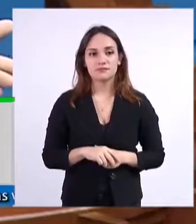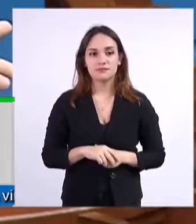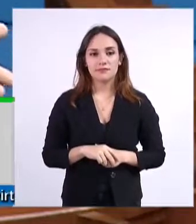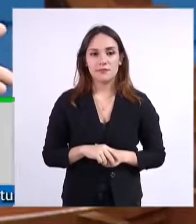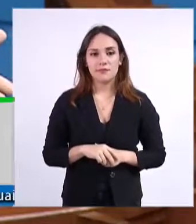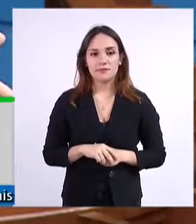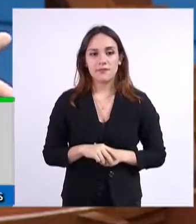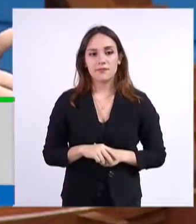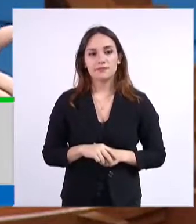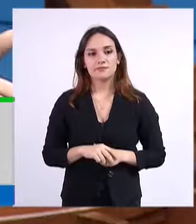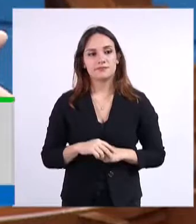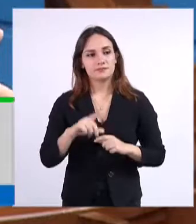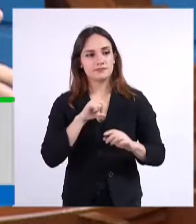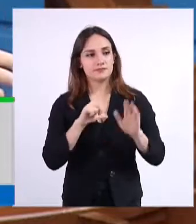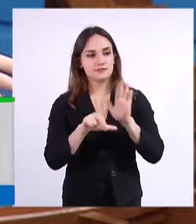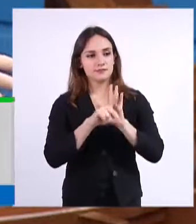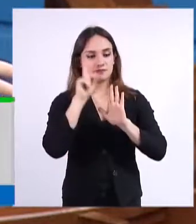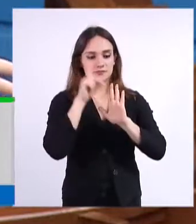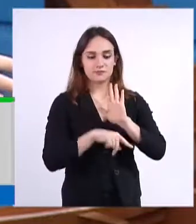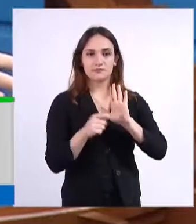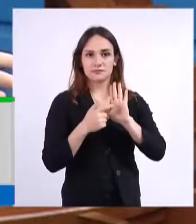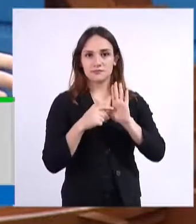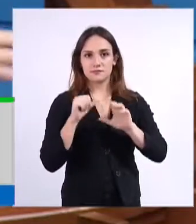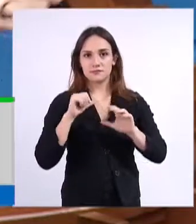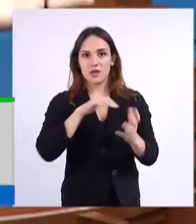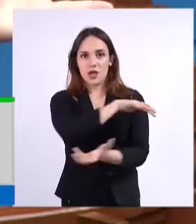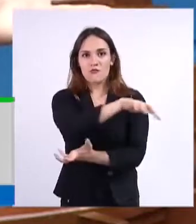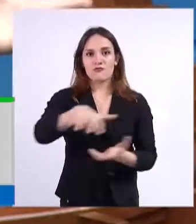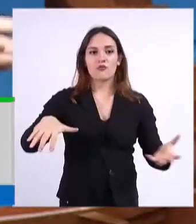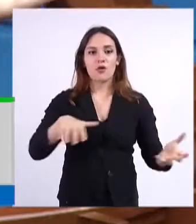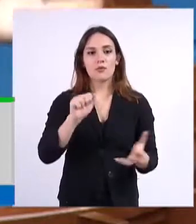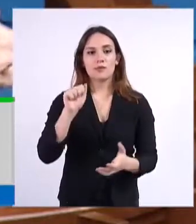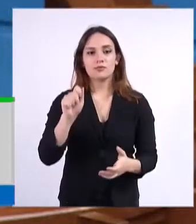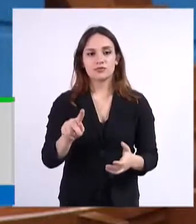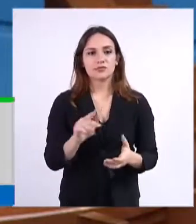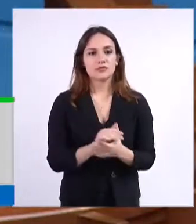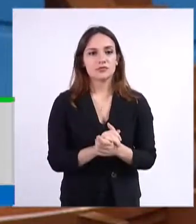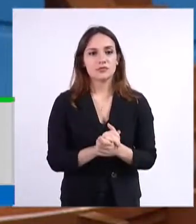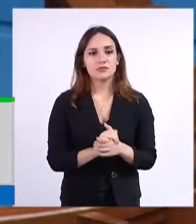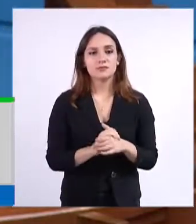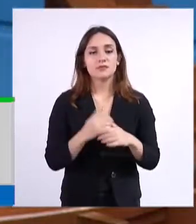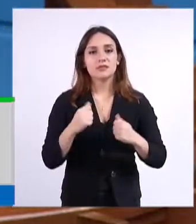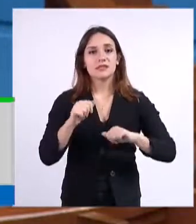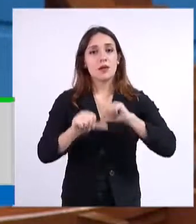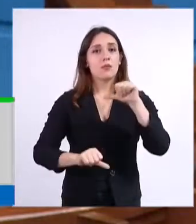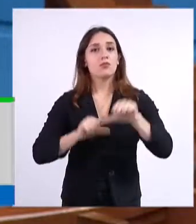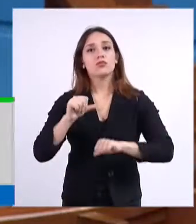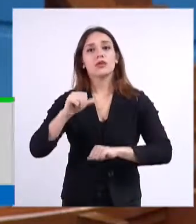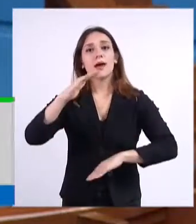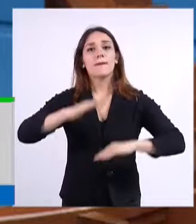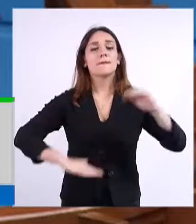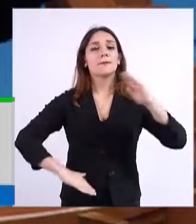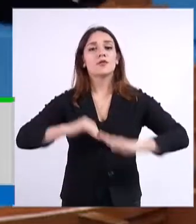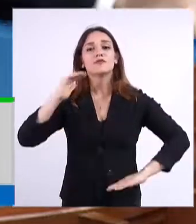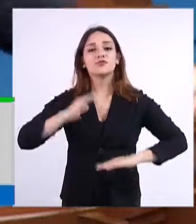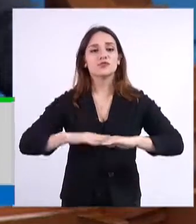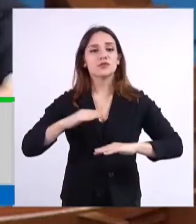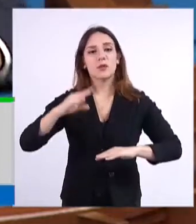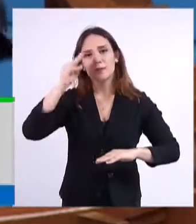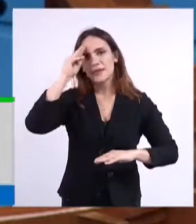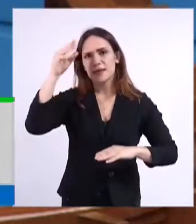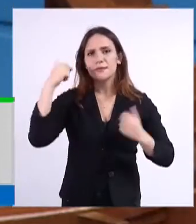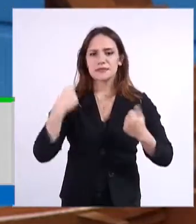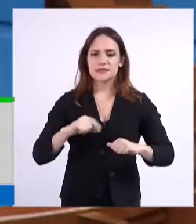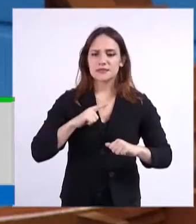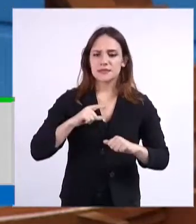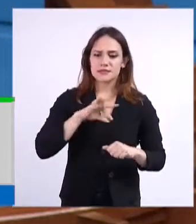nesse projeto da reforma incluíram uma revisão da carreira dos militares, com